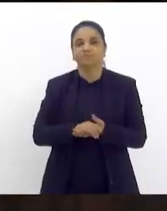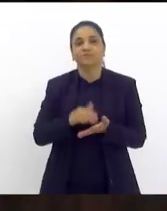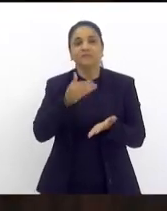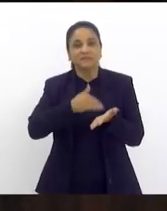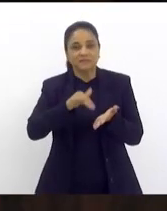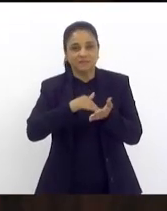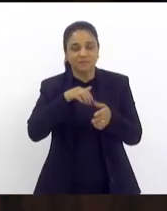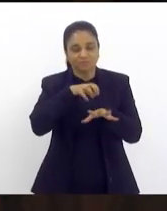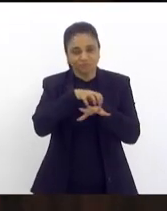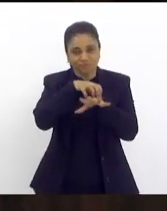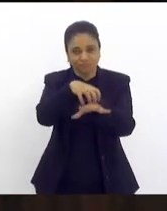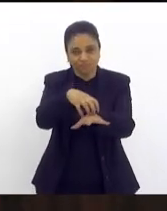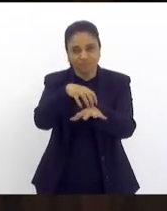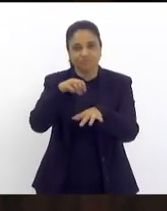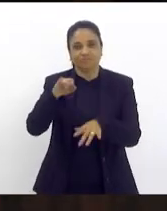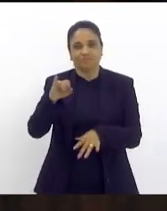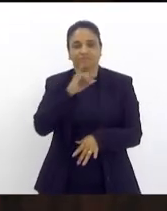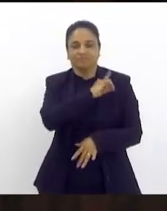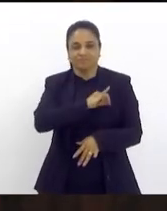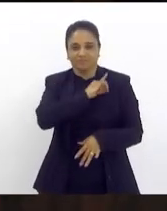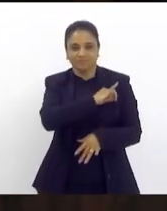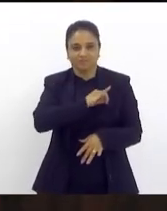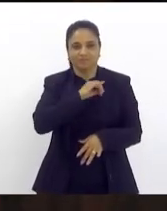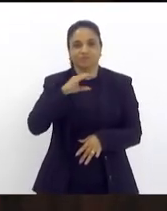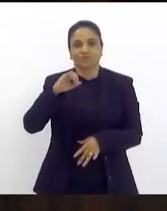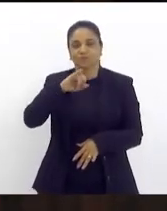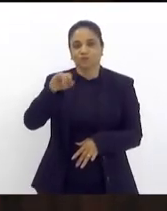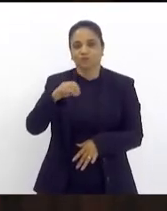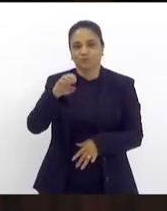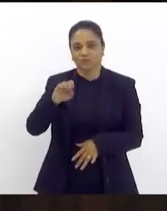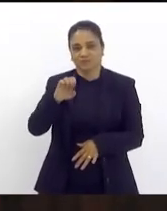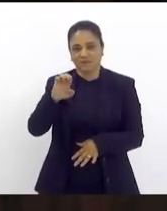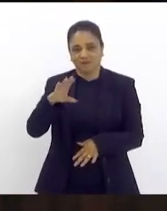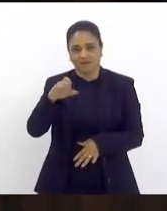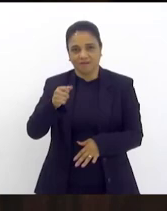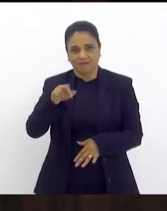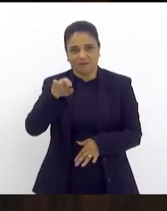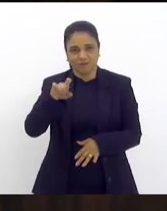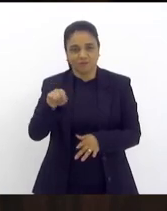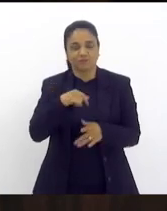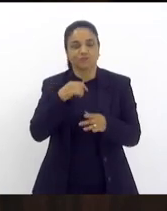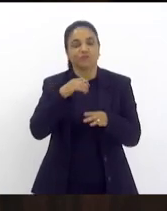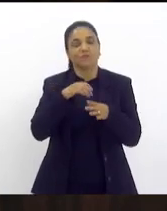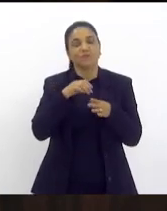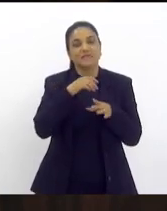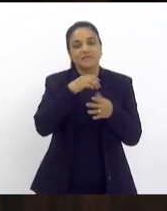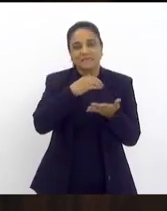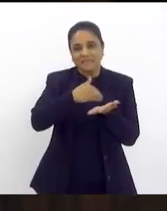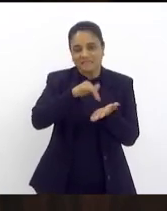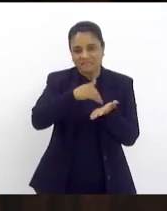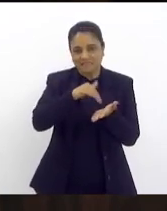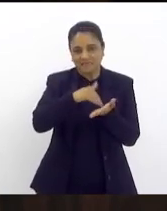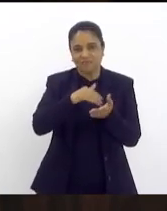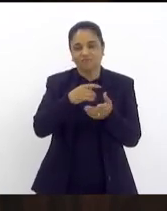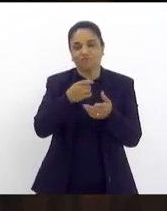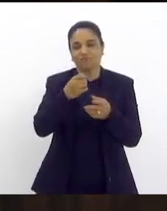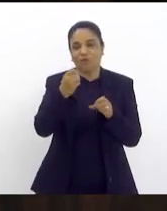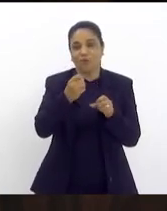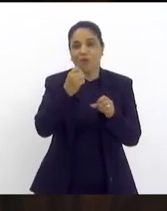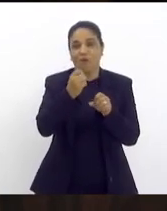Secretário de Transporte de Itaguaí, José Carlos da Silva Filho. Secretário de Ordem Pública de Itaguaí, Adriano Soares de